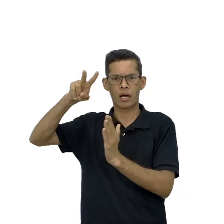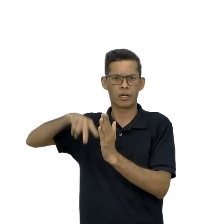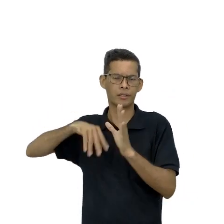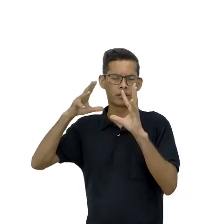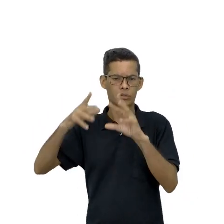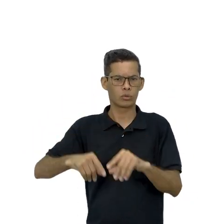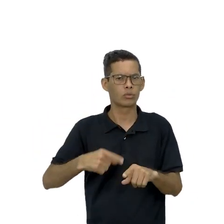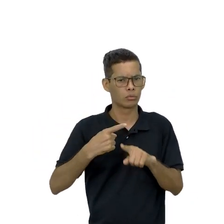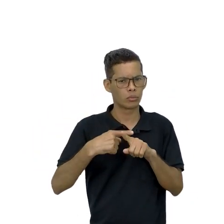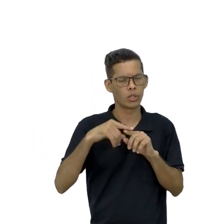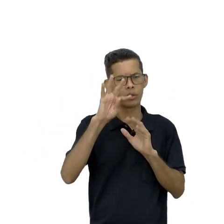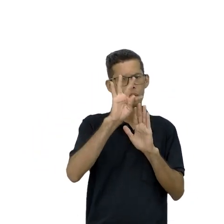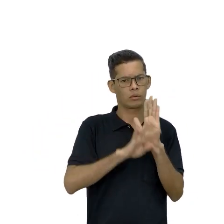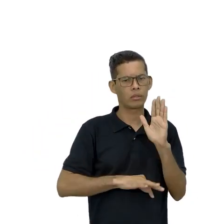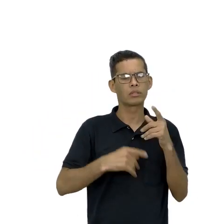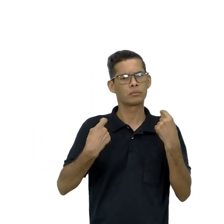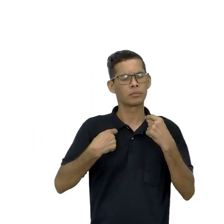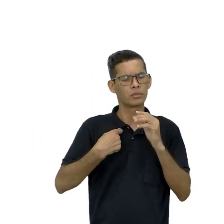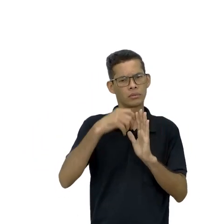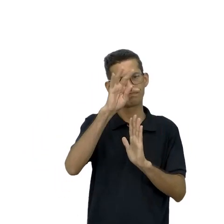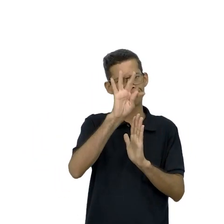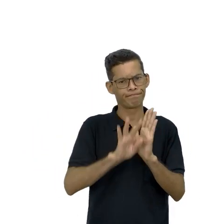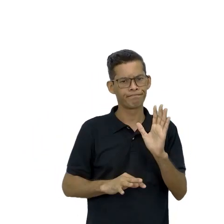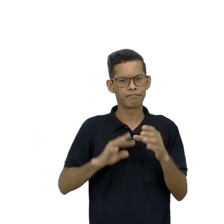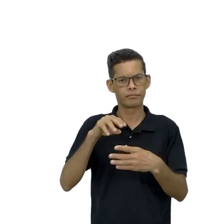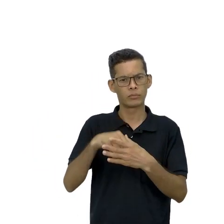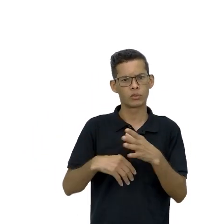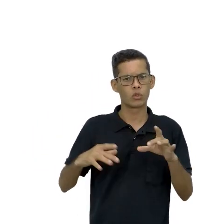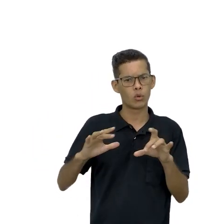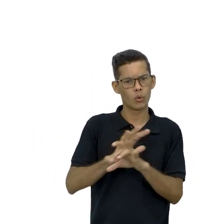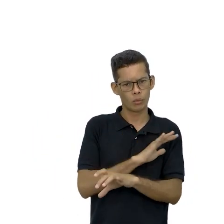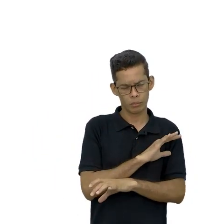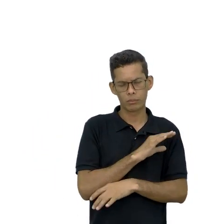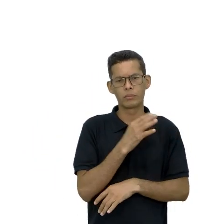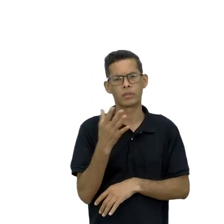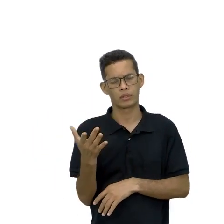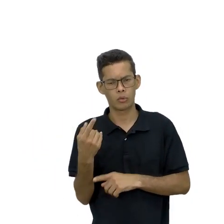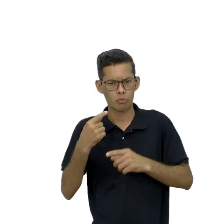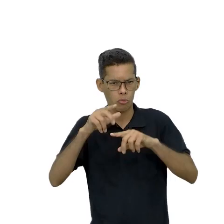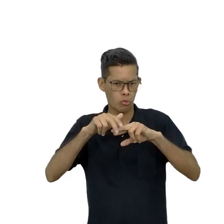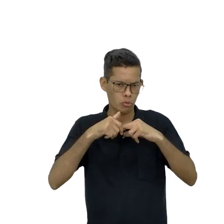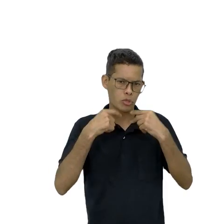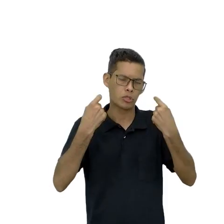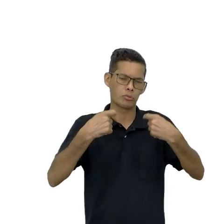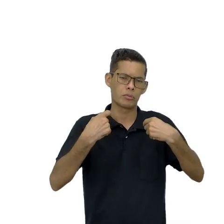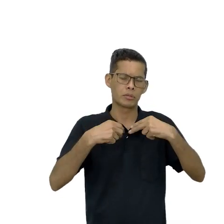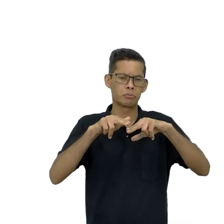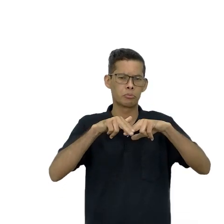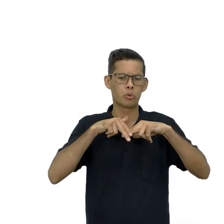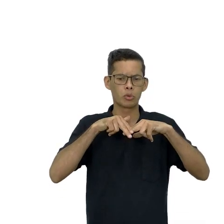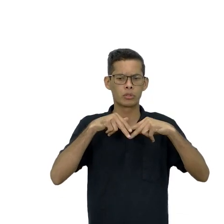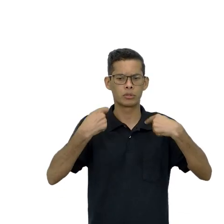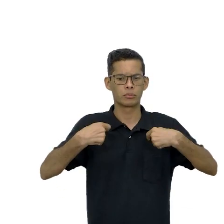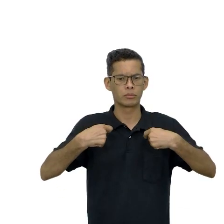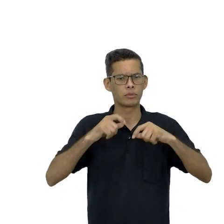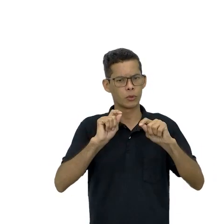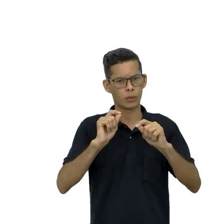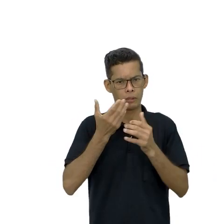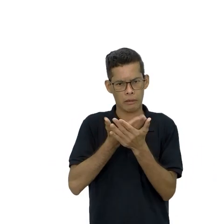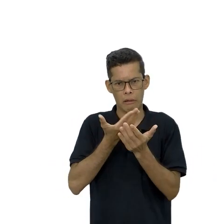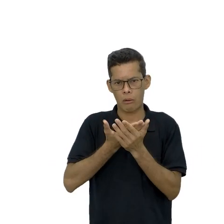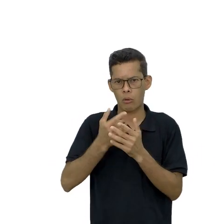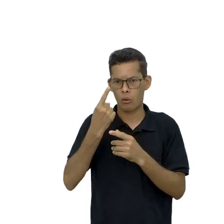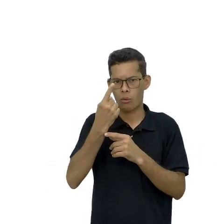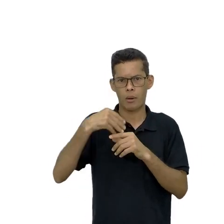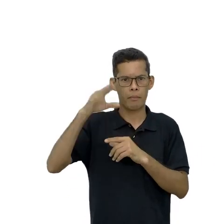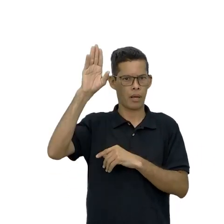na íntegra, né? Por isso que há mais de uma aula para se tratar desse assunto, não dá para tratar um texto tão longo em uma única aula, né? Então